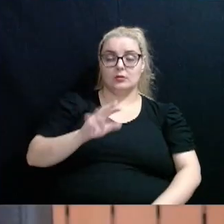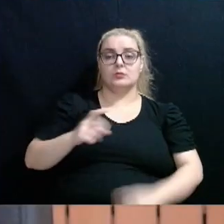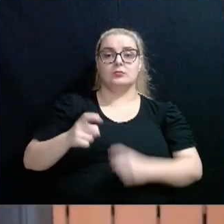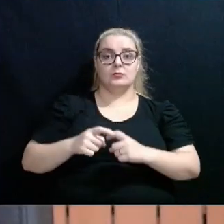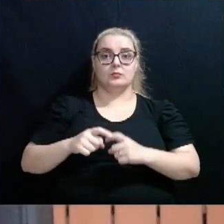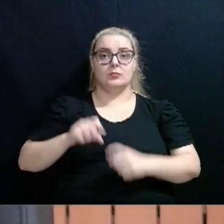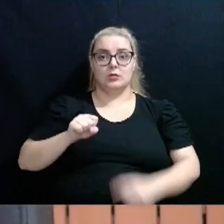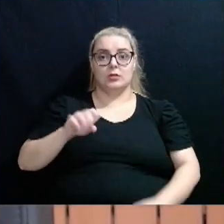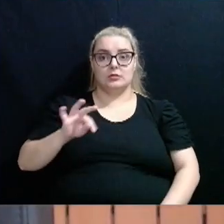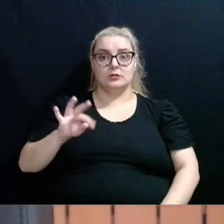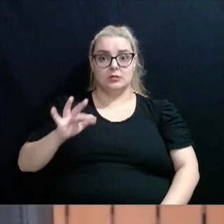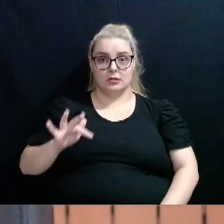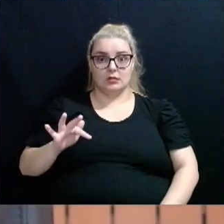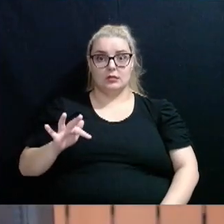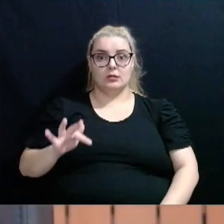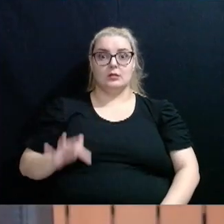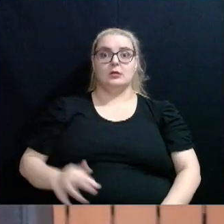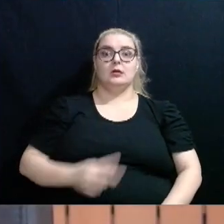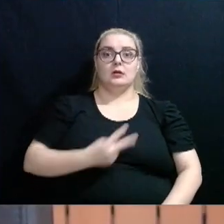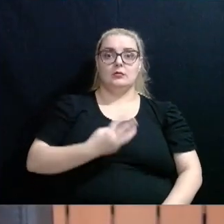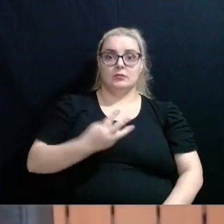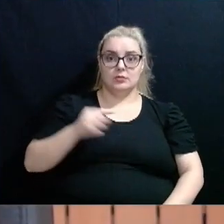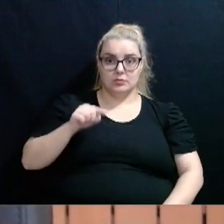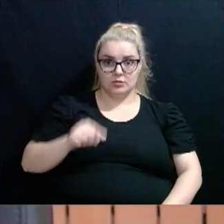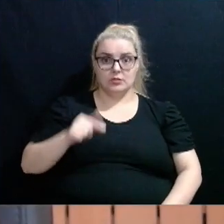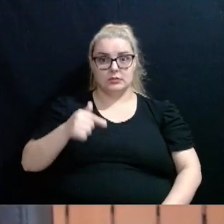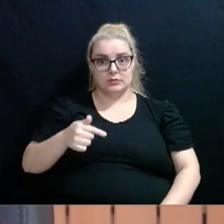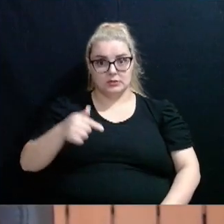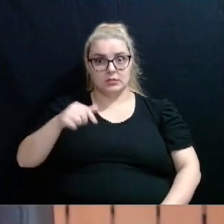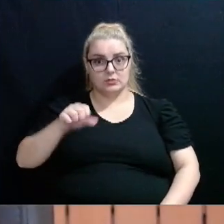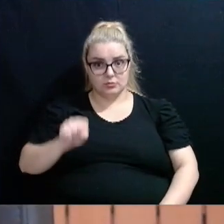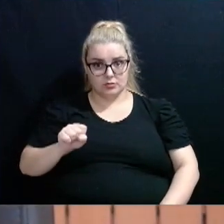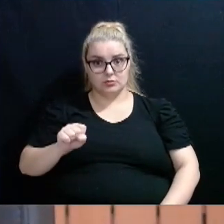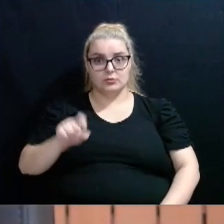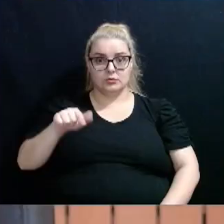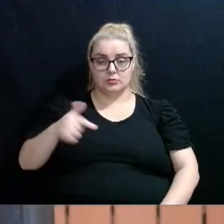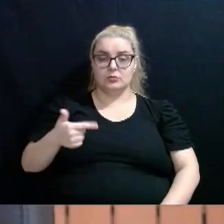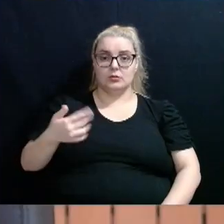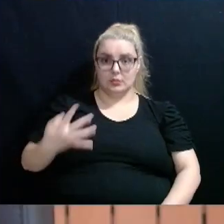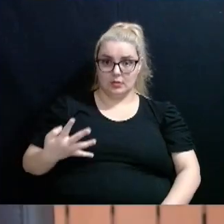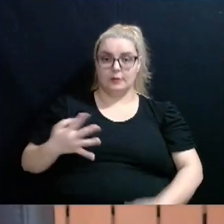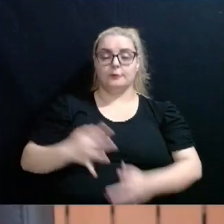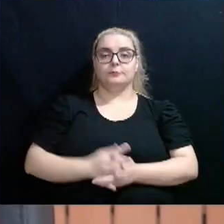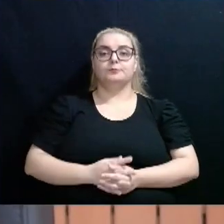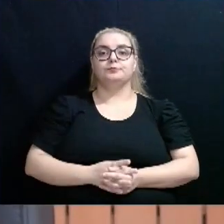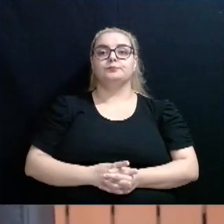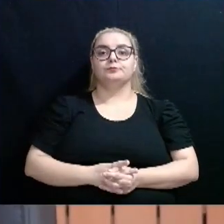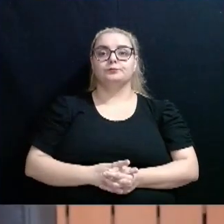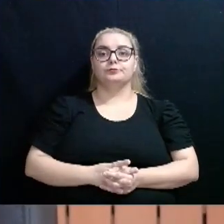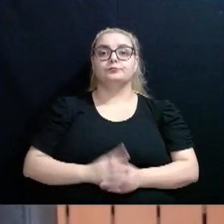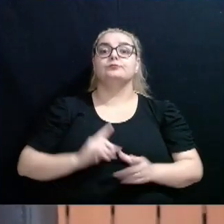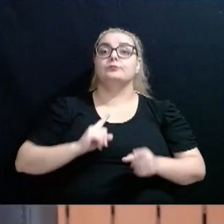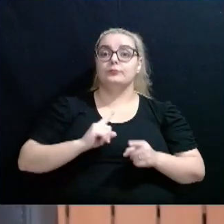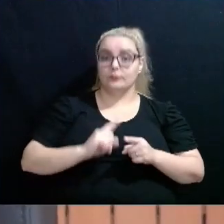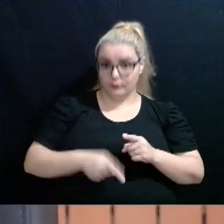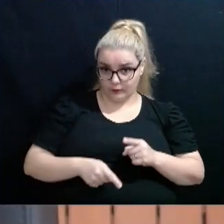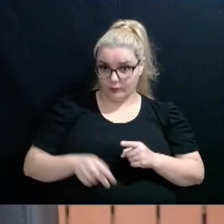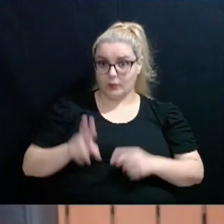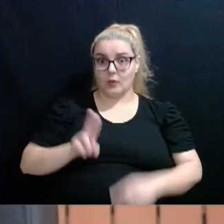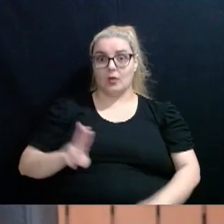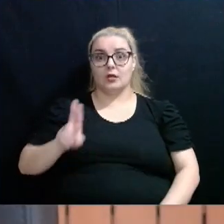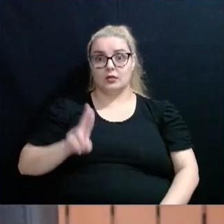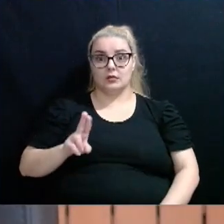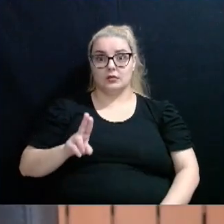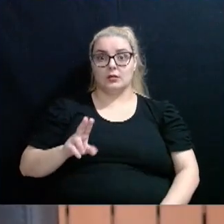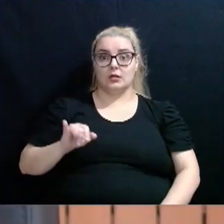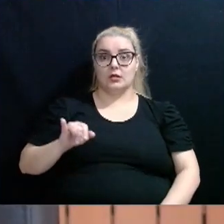resolução 2378 de 2024, do CFM, que proibia a utilização da